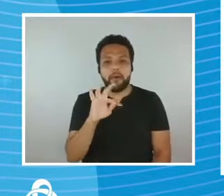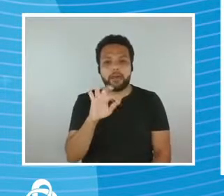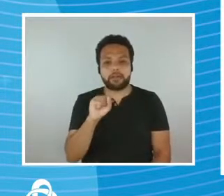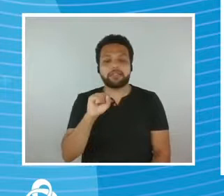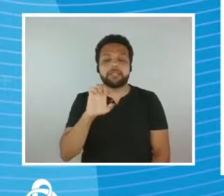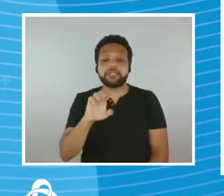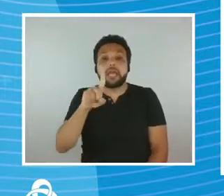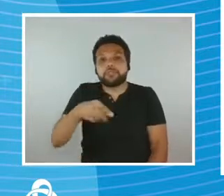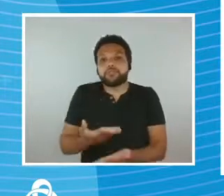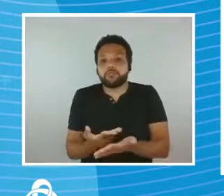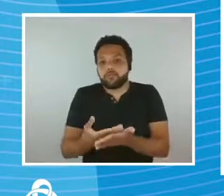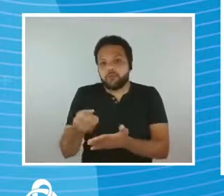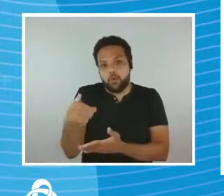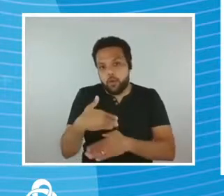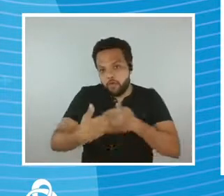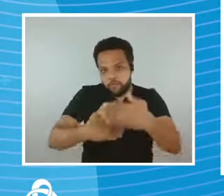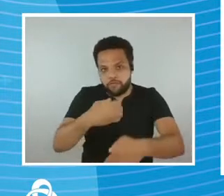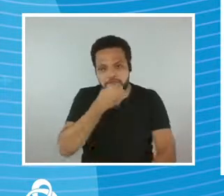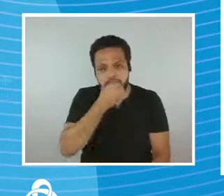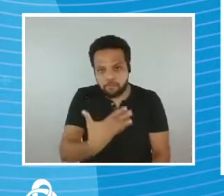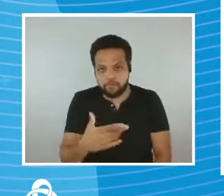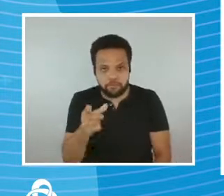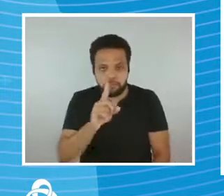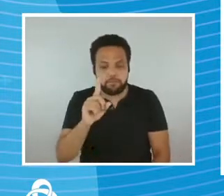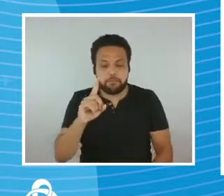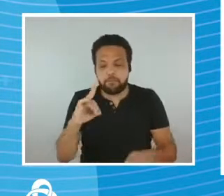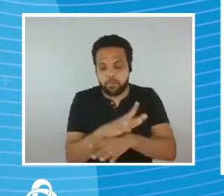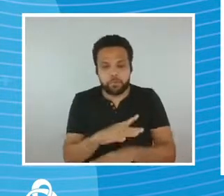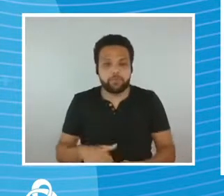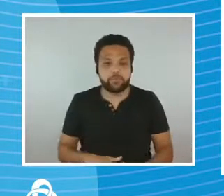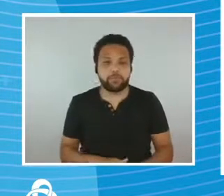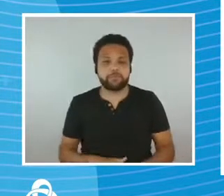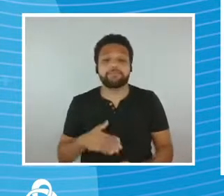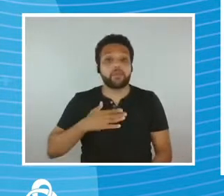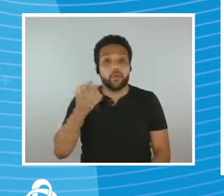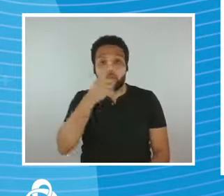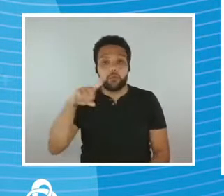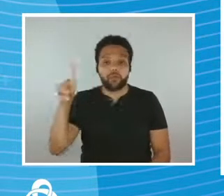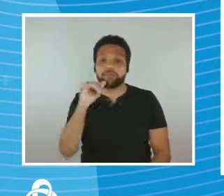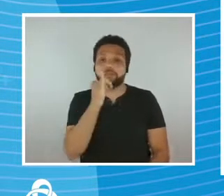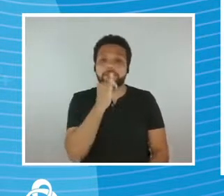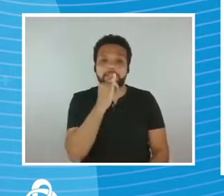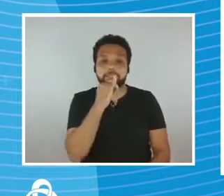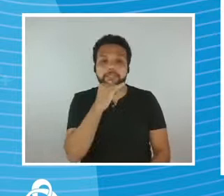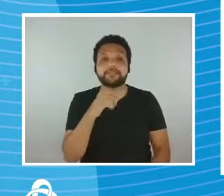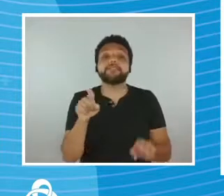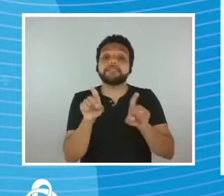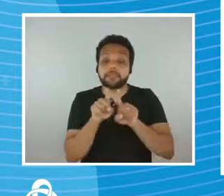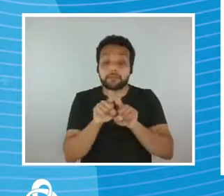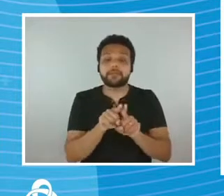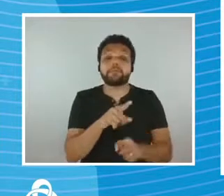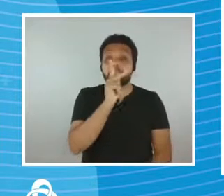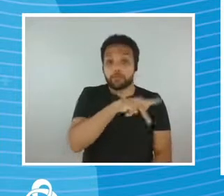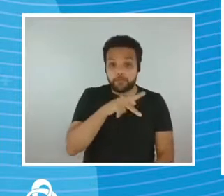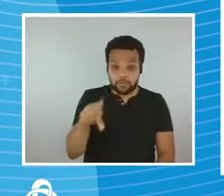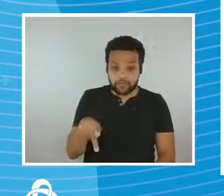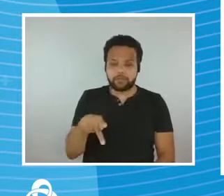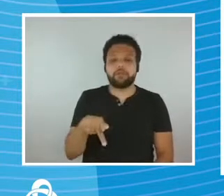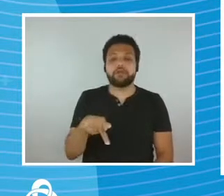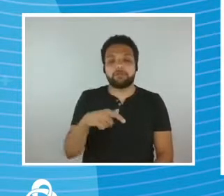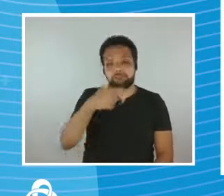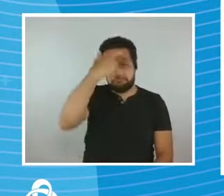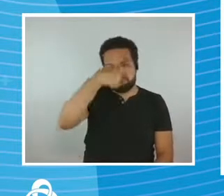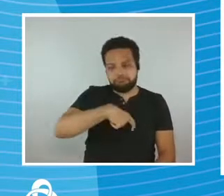desenvolvido. E o meu último exemplo é esse aqui, em que também uma professora está falando com um aluno